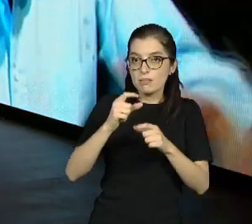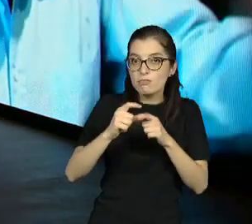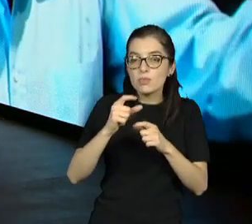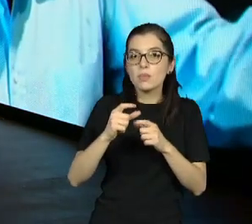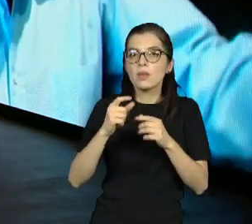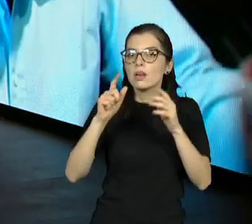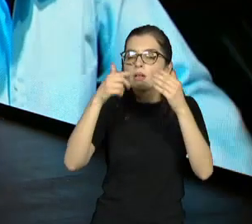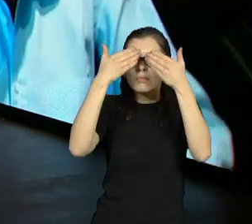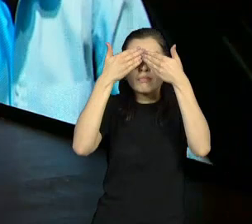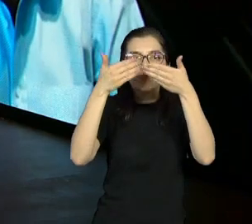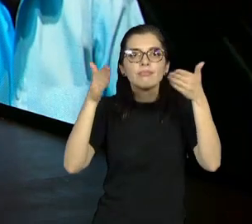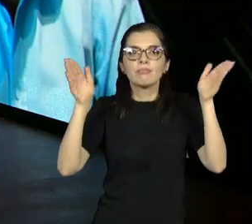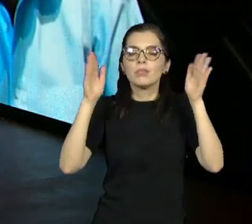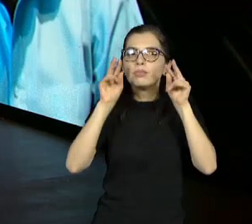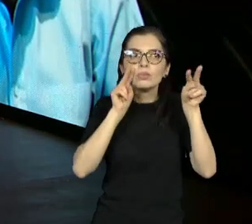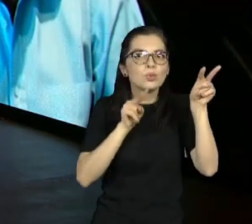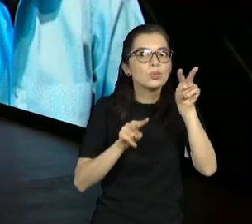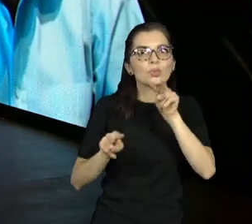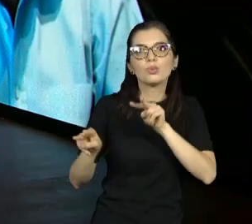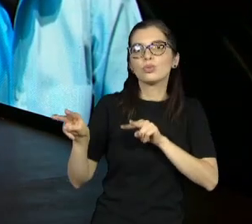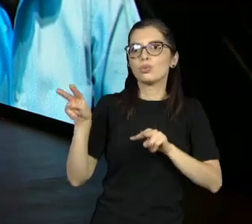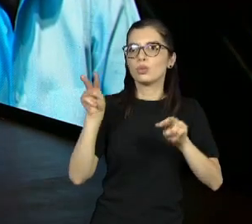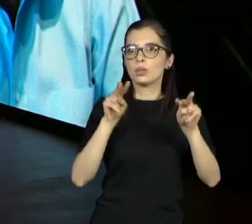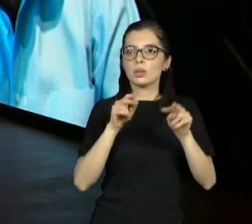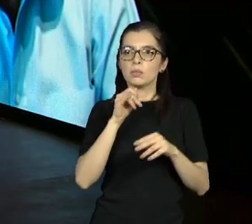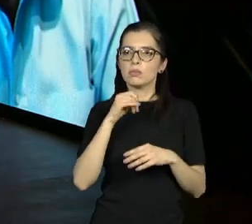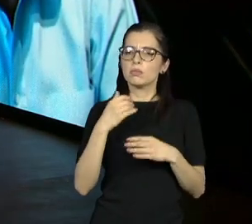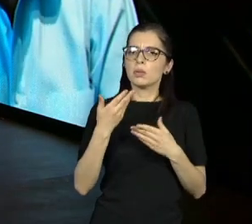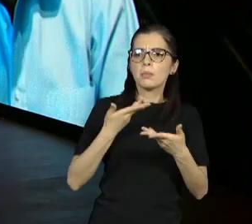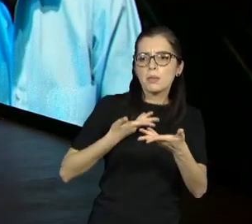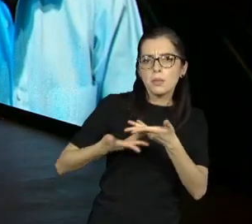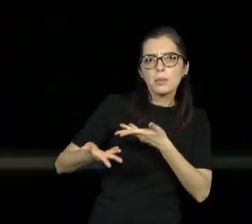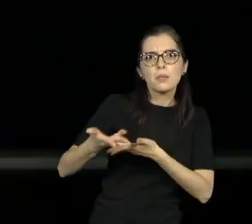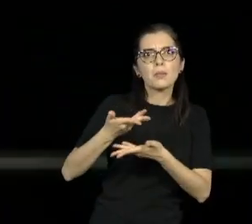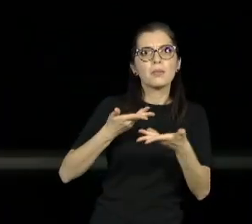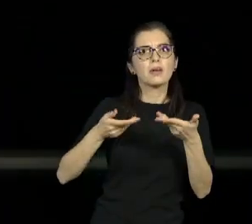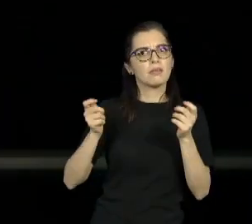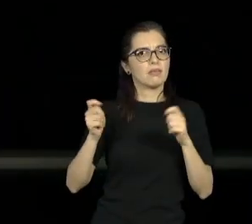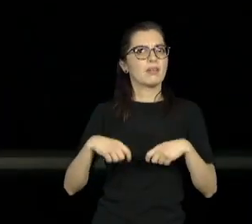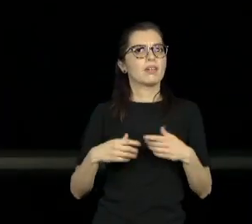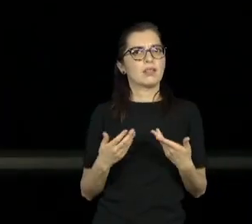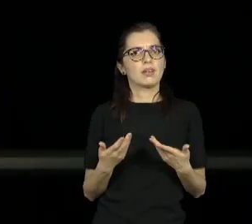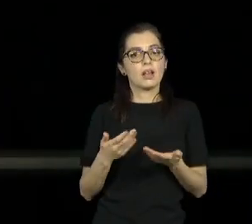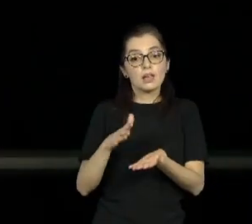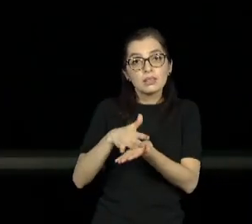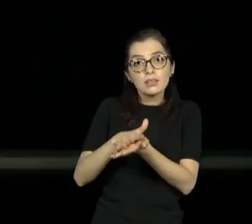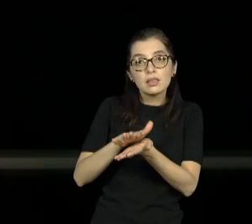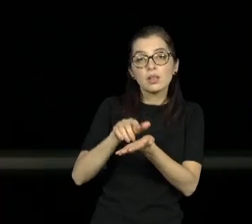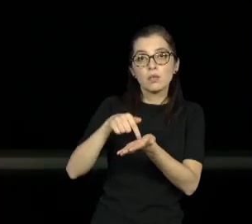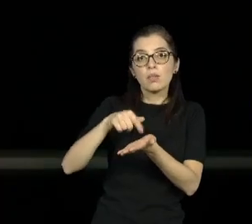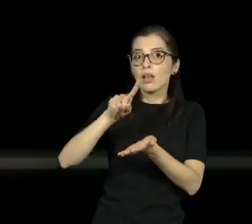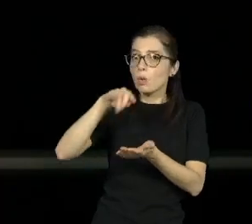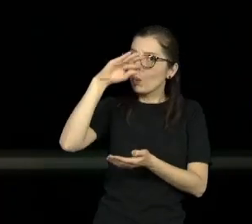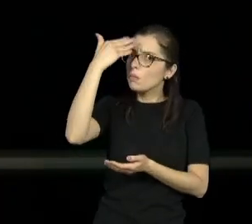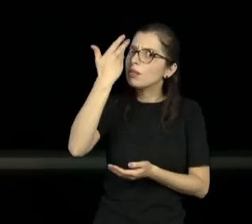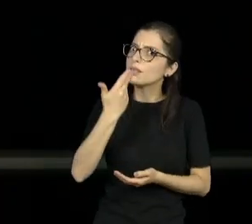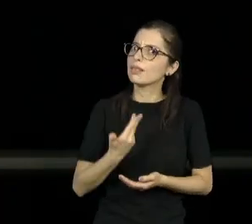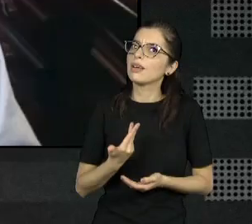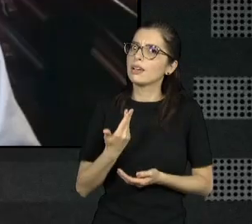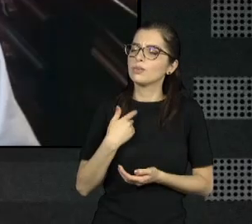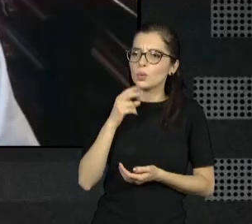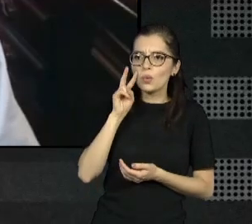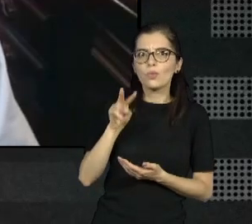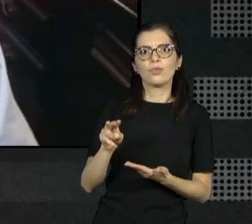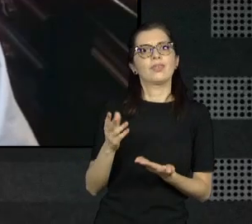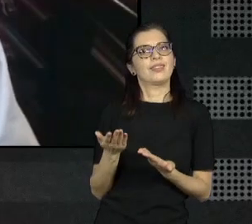a minha mente para tudo isso daí, como diz a música do Peruche aí. E os quadrinhos,